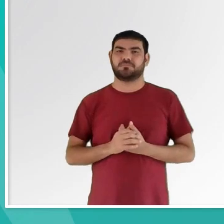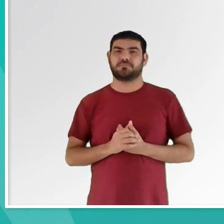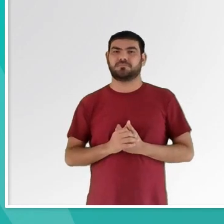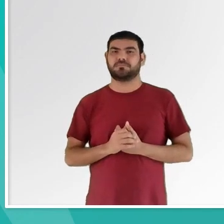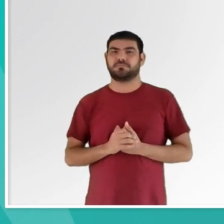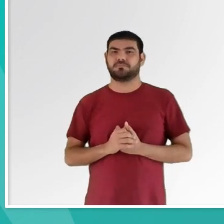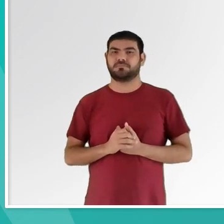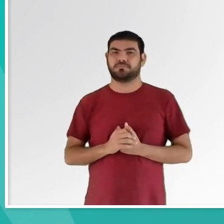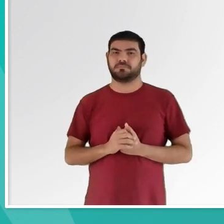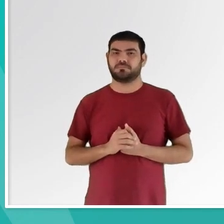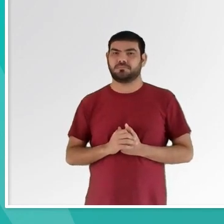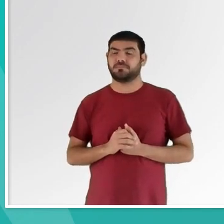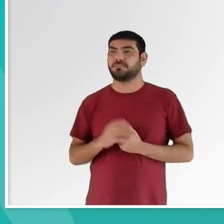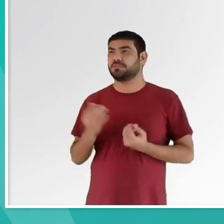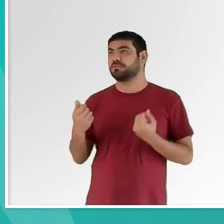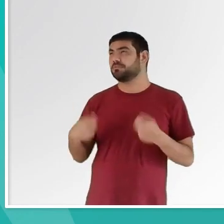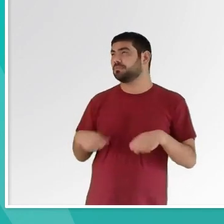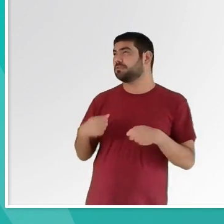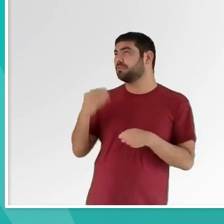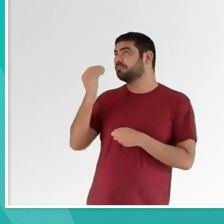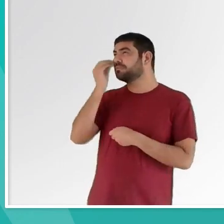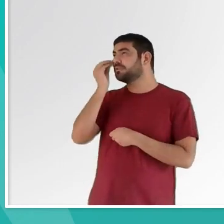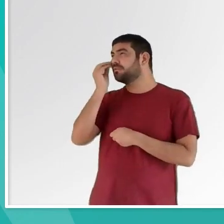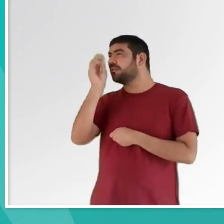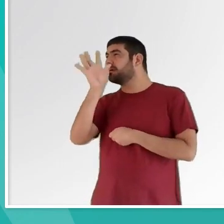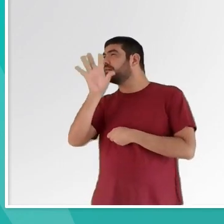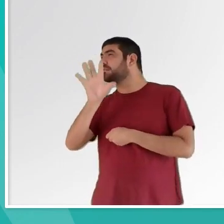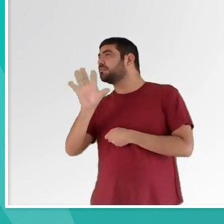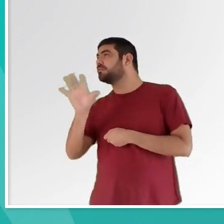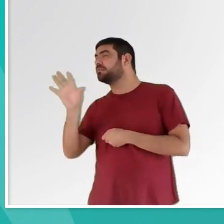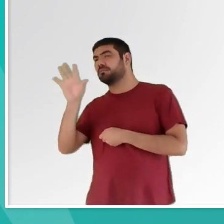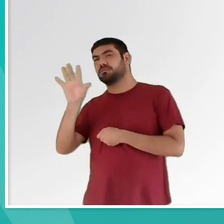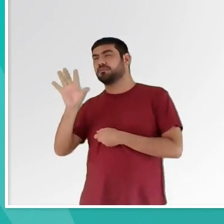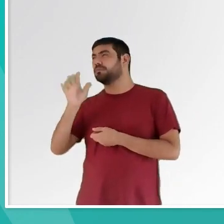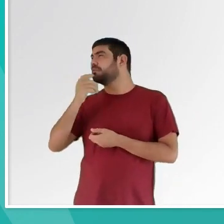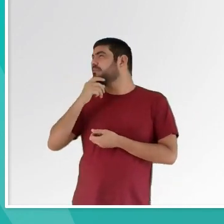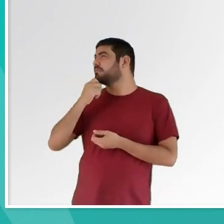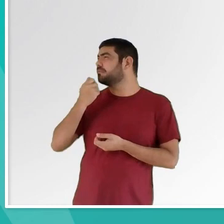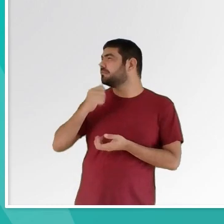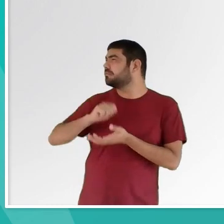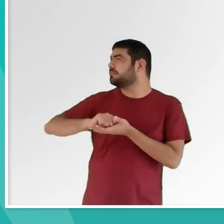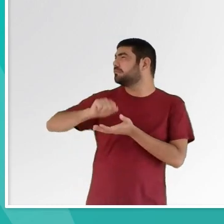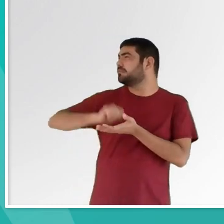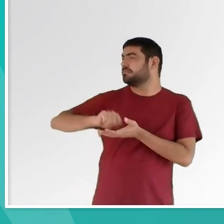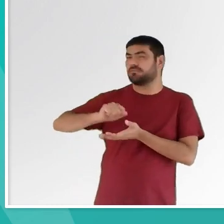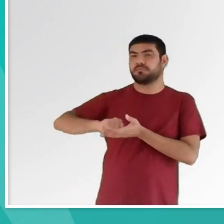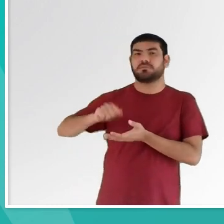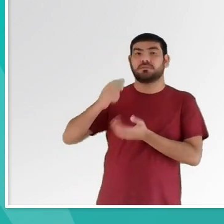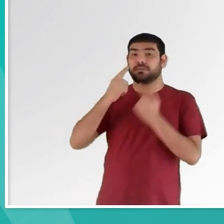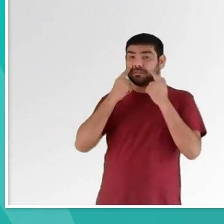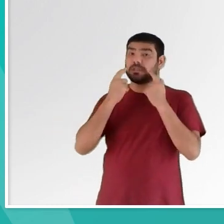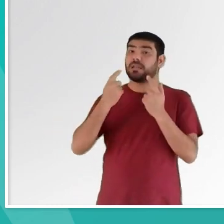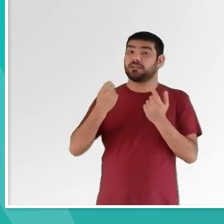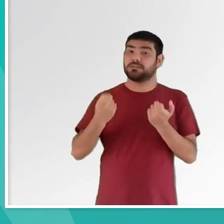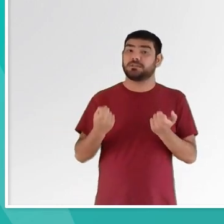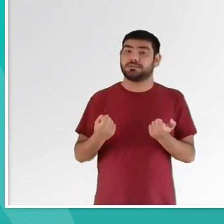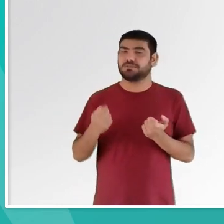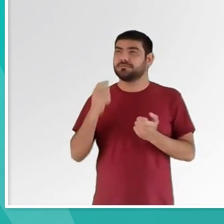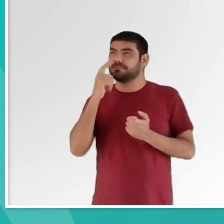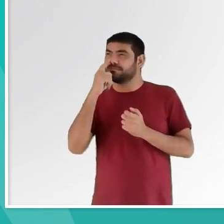precisa observar bastante e, a partir daí, abstrair aqueles pontos que são interessantes para se exagerar na caricatura,